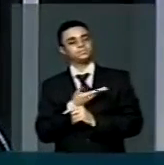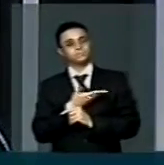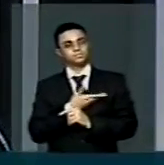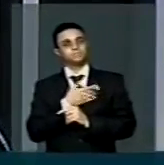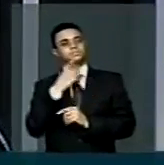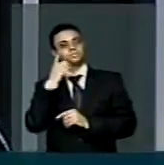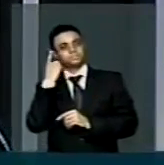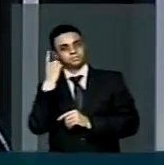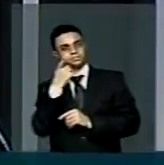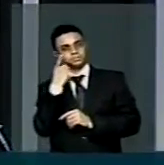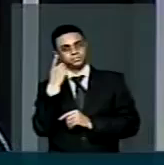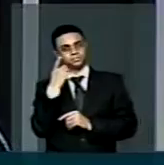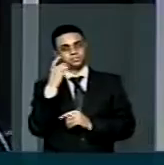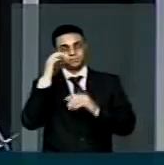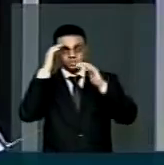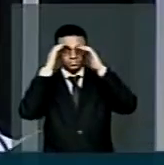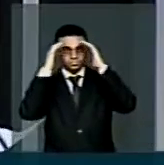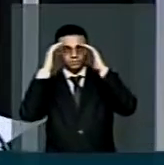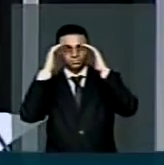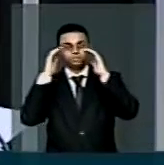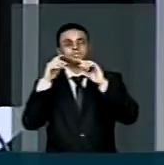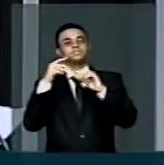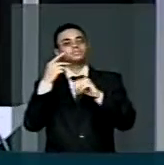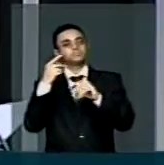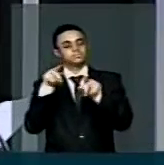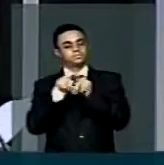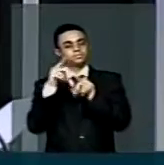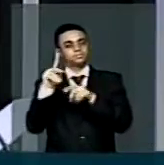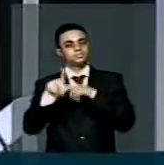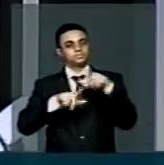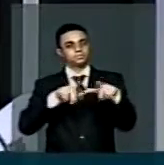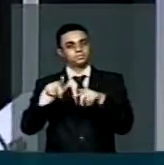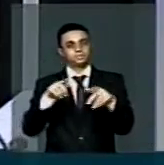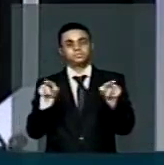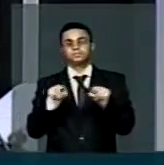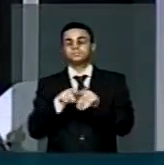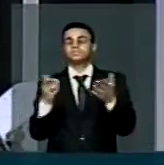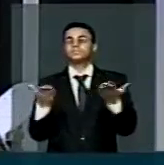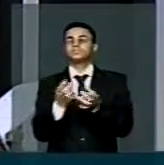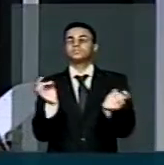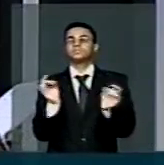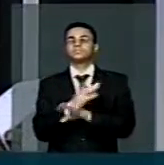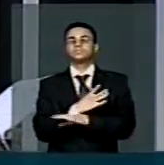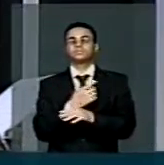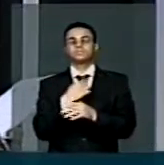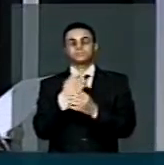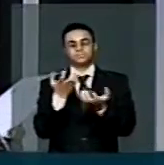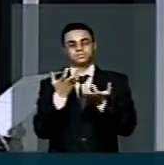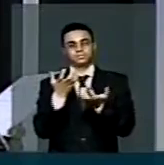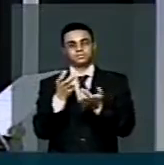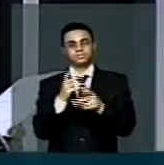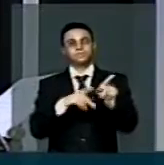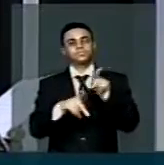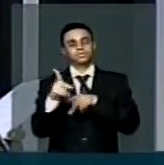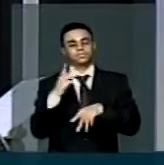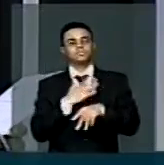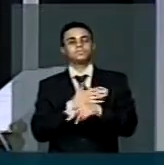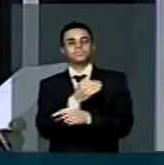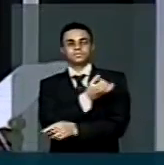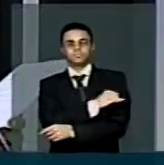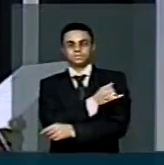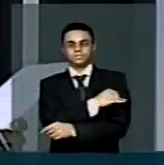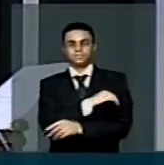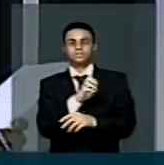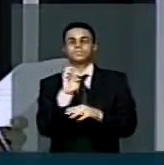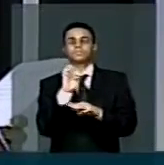deputados que estão honrando os seus mandatos. E para finalizar, eu me gostaria de colocar à disposição da população do meu estado para